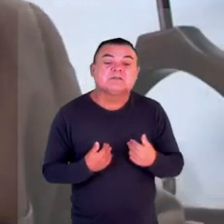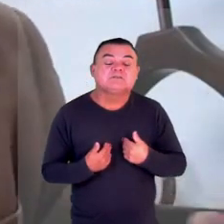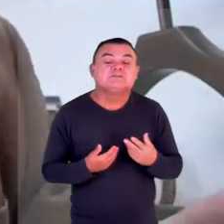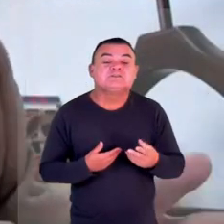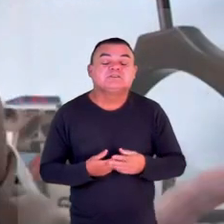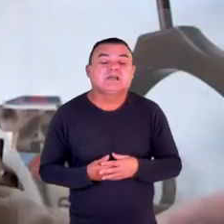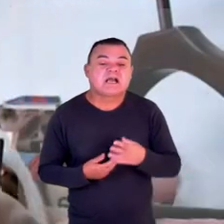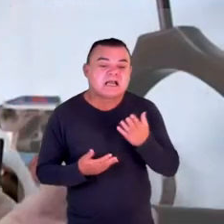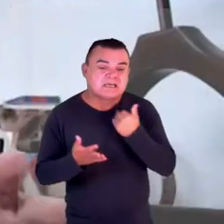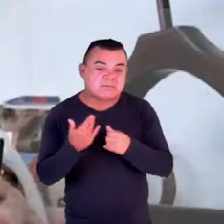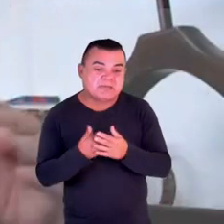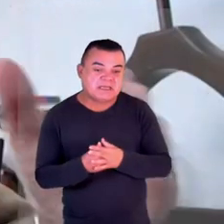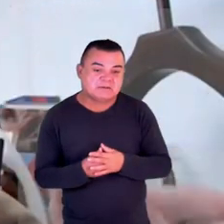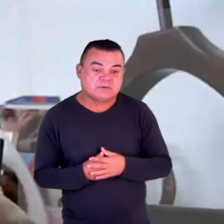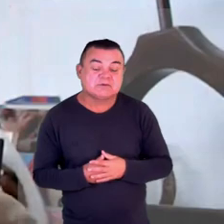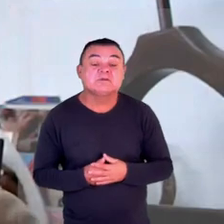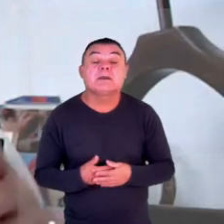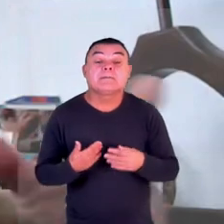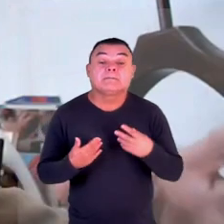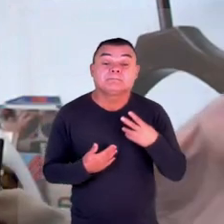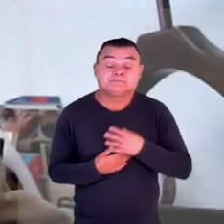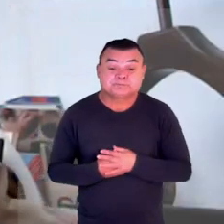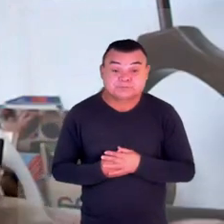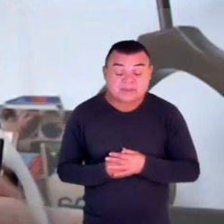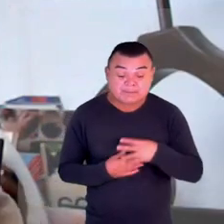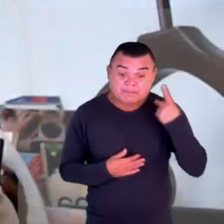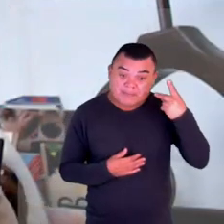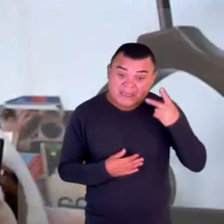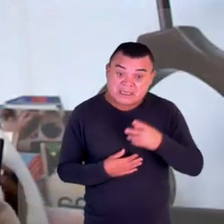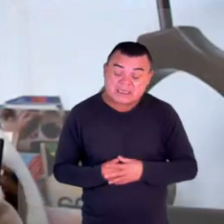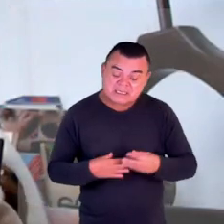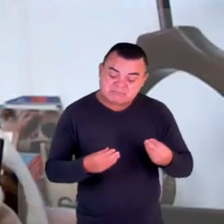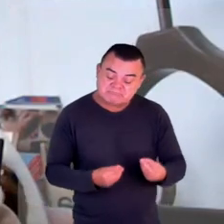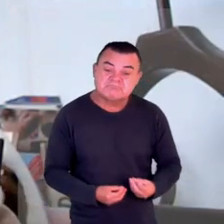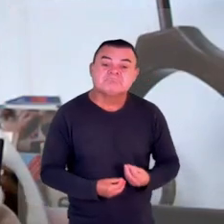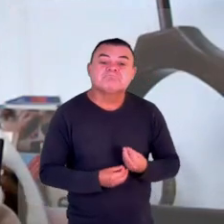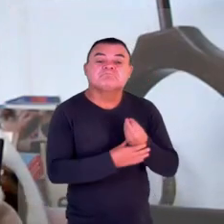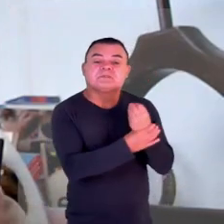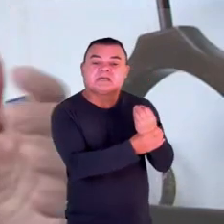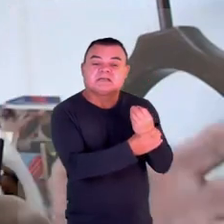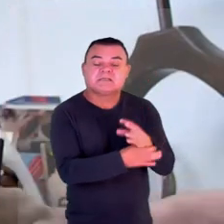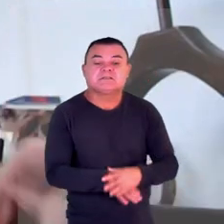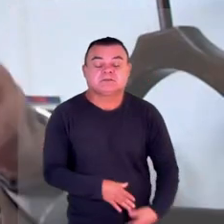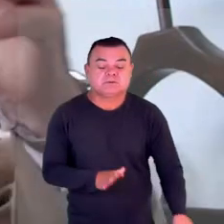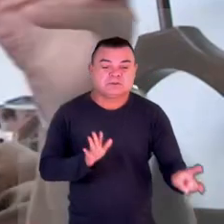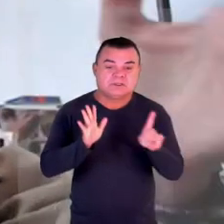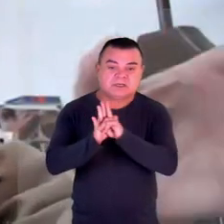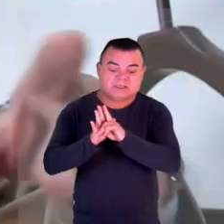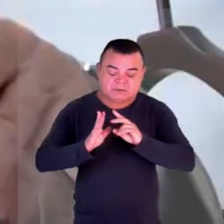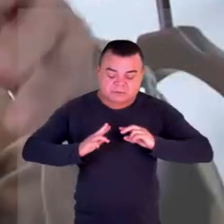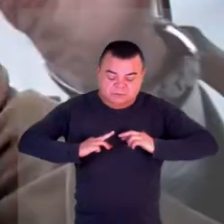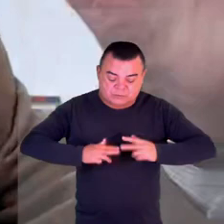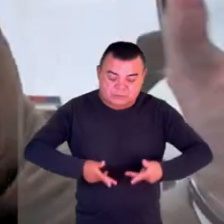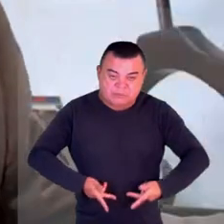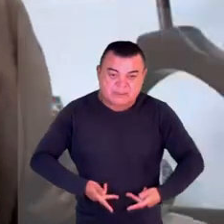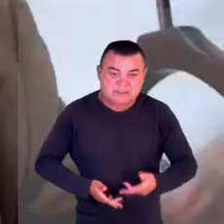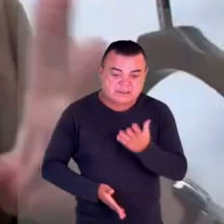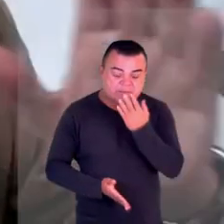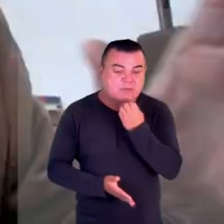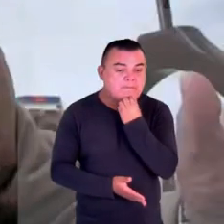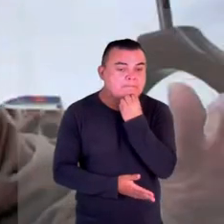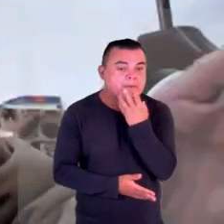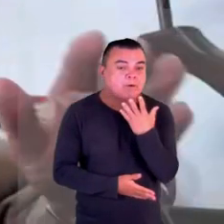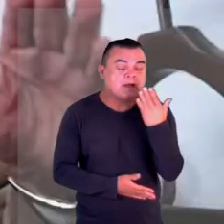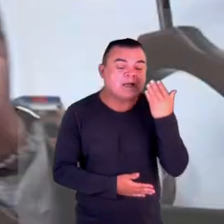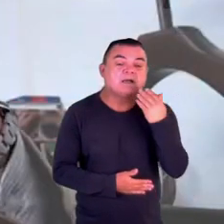exportação mas é destinada a garantir o direito humano da Alimentação adequada acho que depois o Afonso vai falar